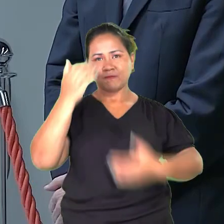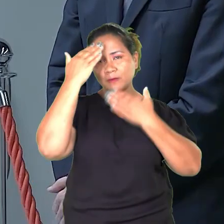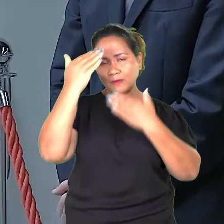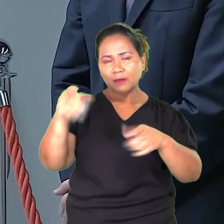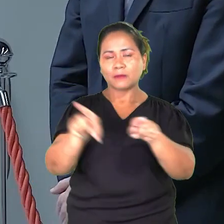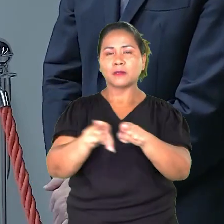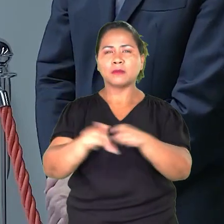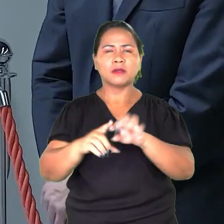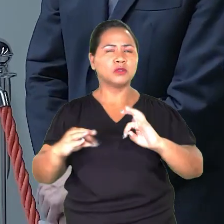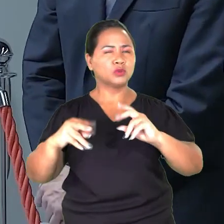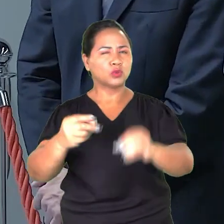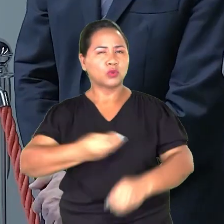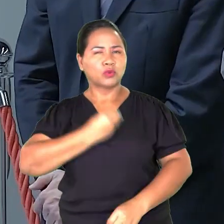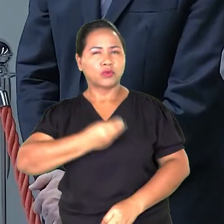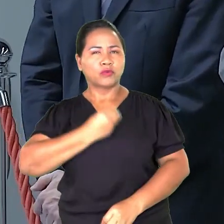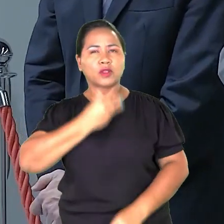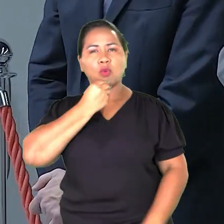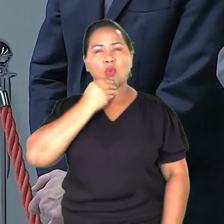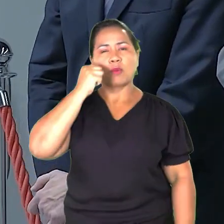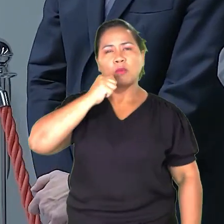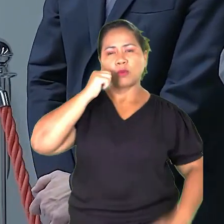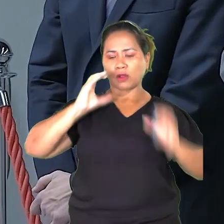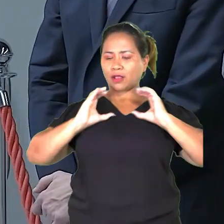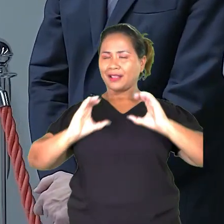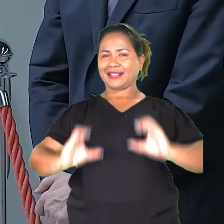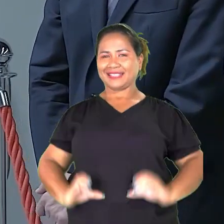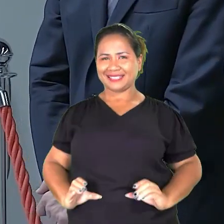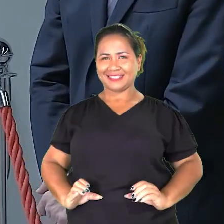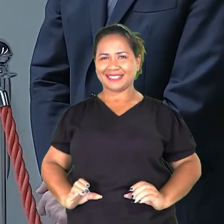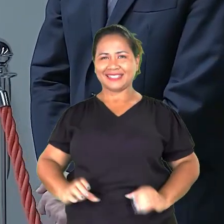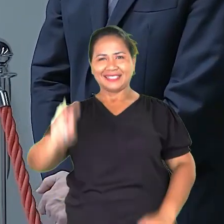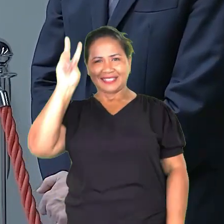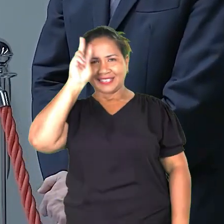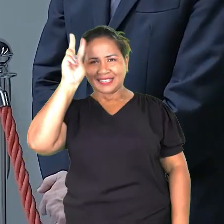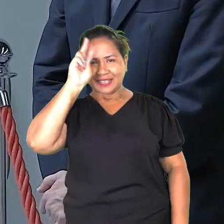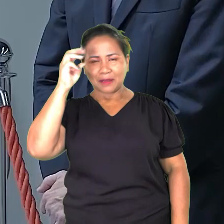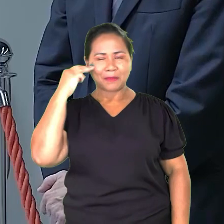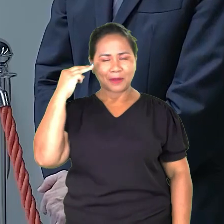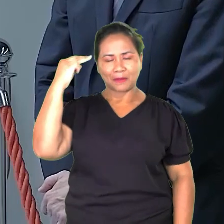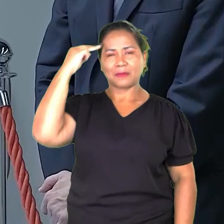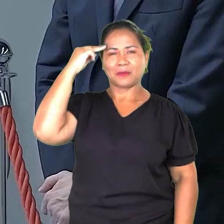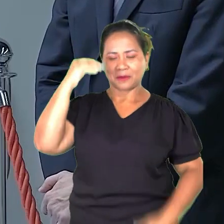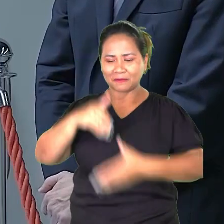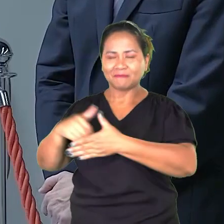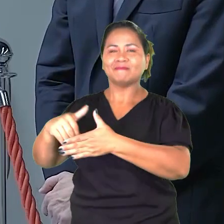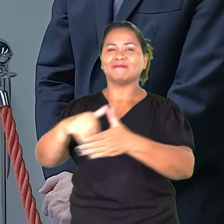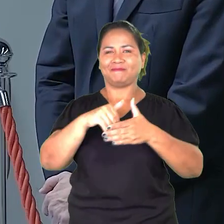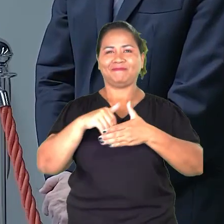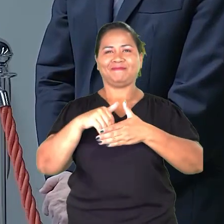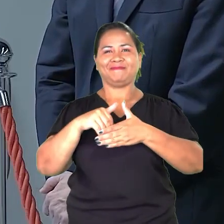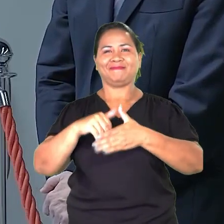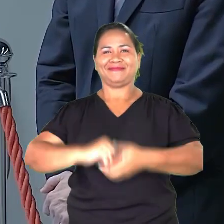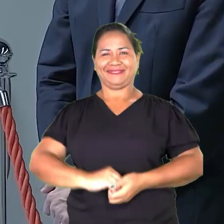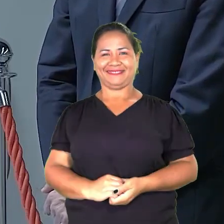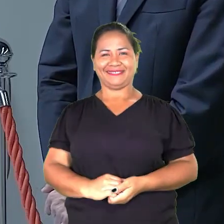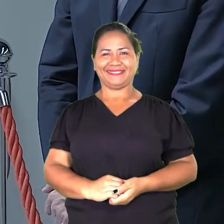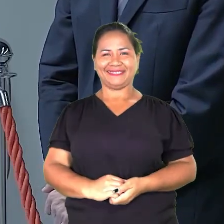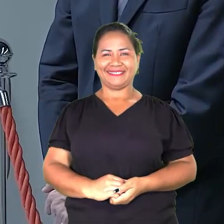Agradecemos também pelo prestígio de todas as cidadãs e cidadãos entusiastas da memória e do legado da Justiça Eleitoral.